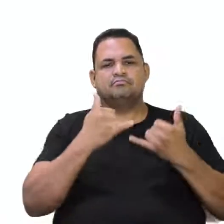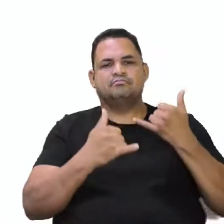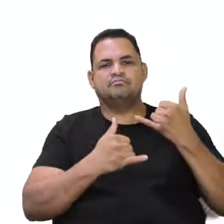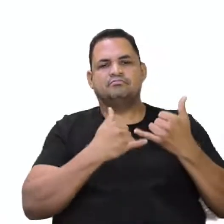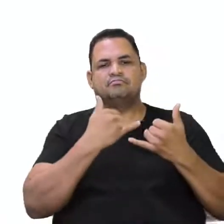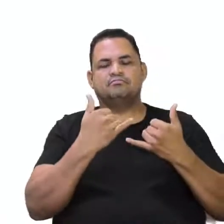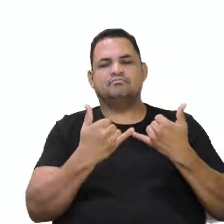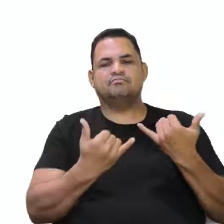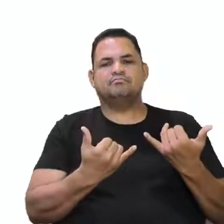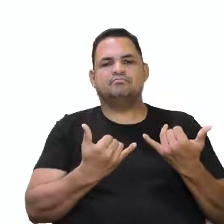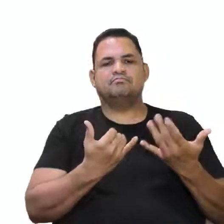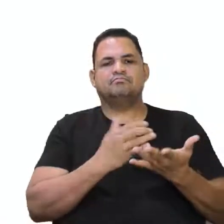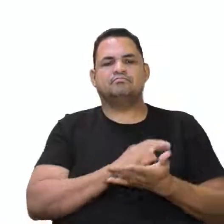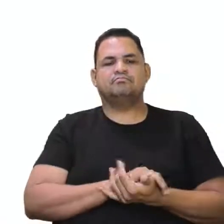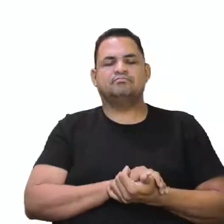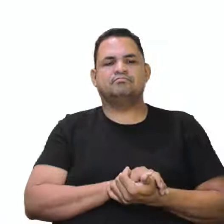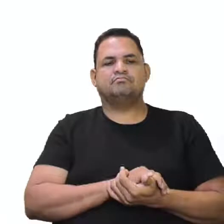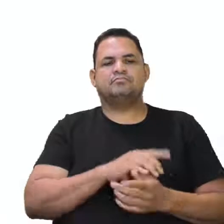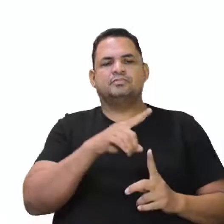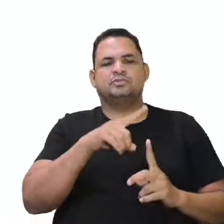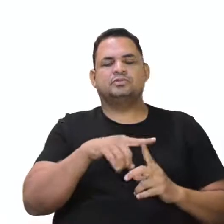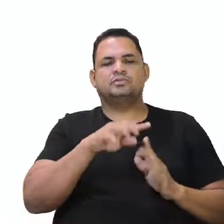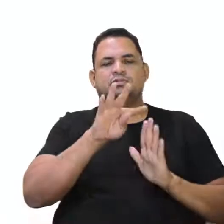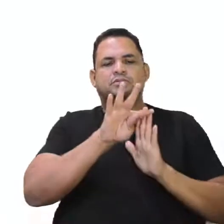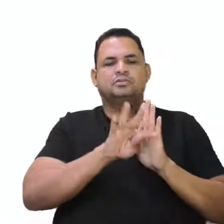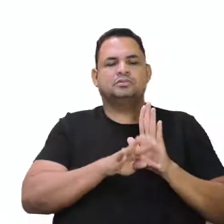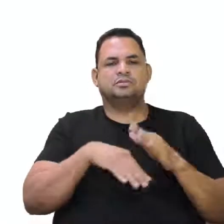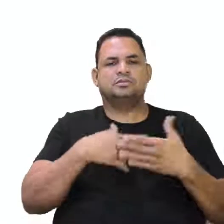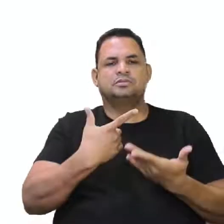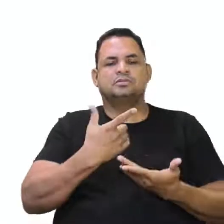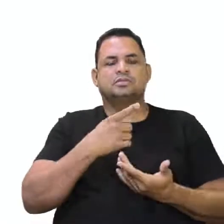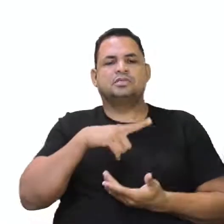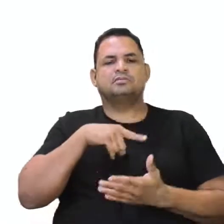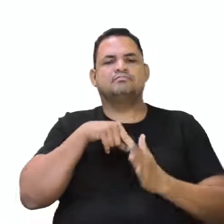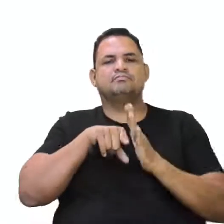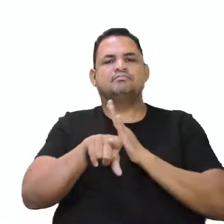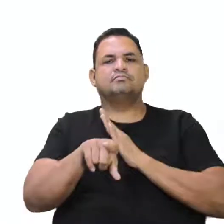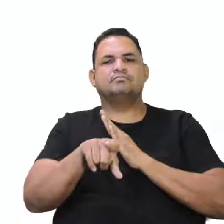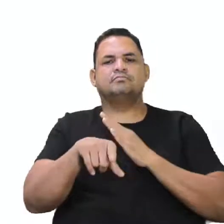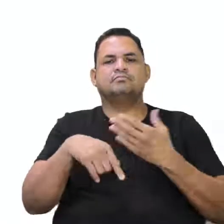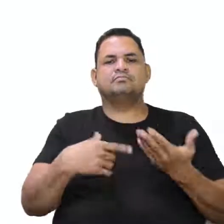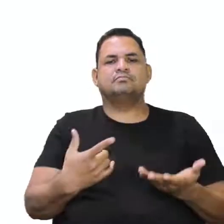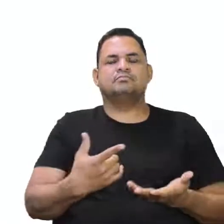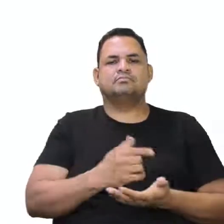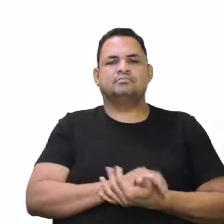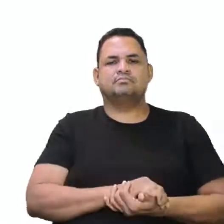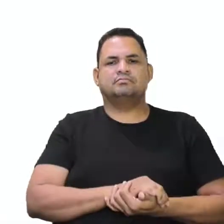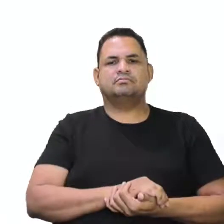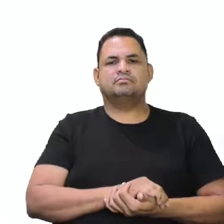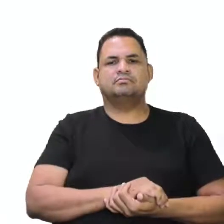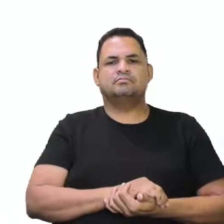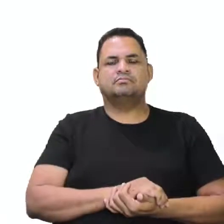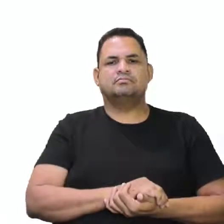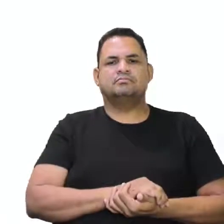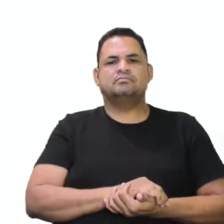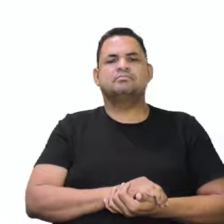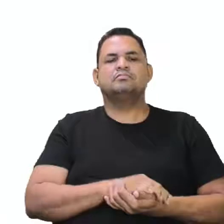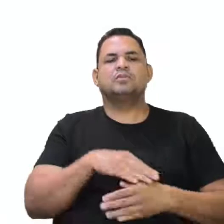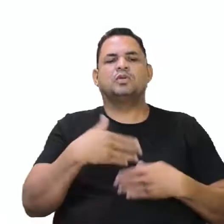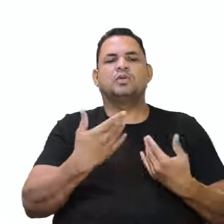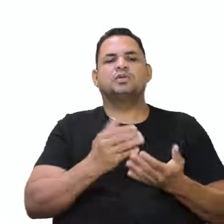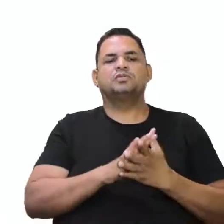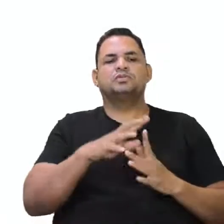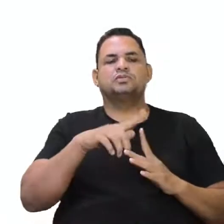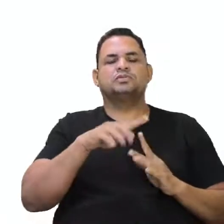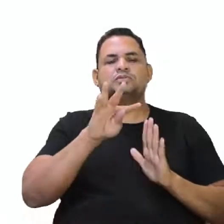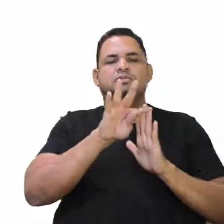brincar com esse tipo de texto. Mas antes temos aqui a pergunta: What kind of text is it? Que tipo de